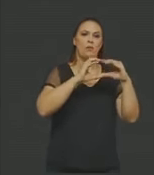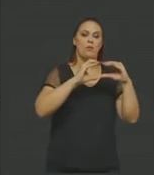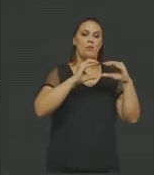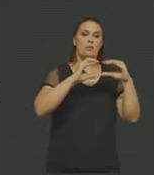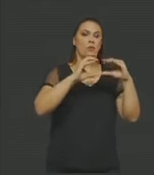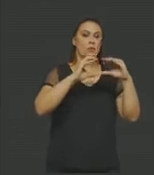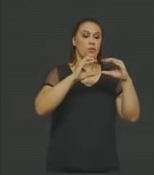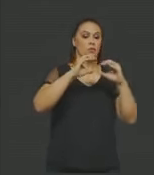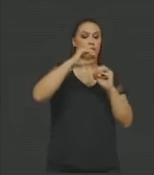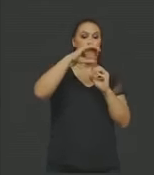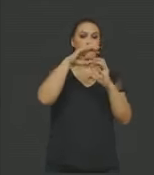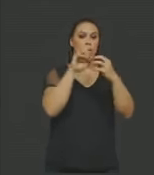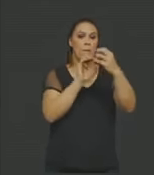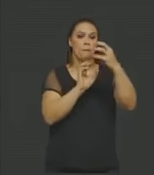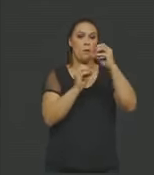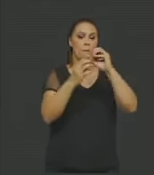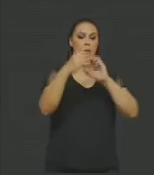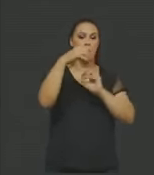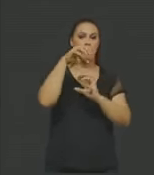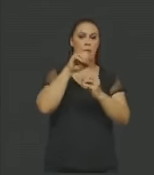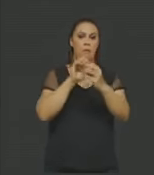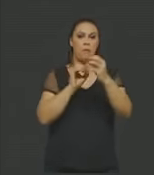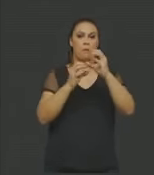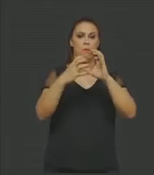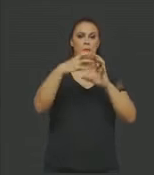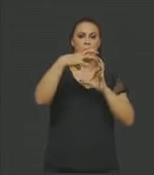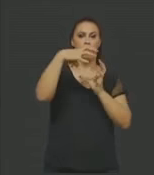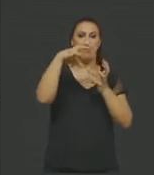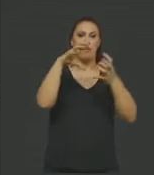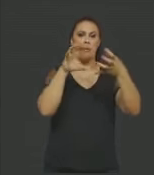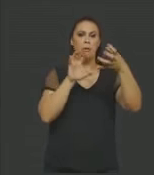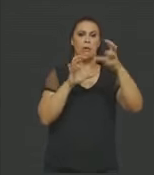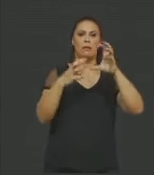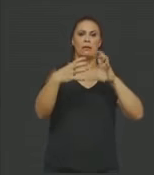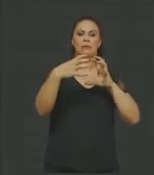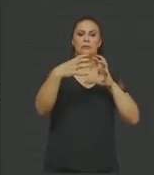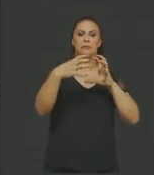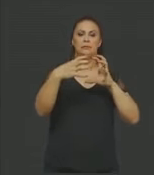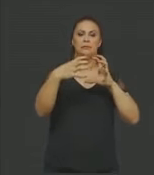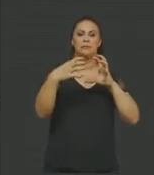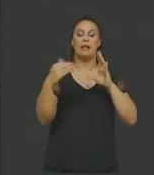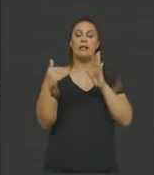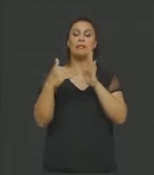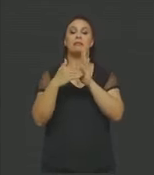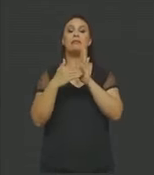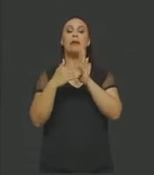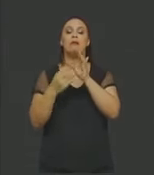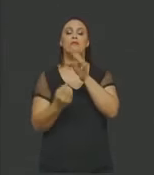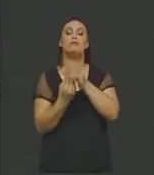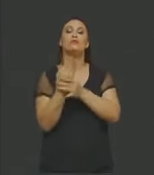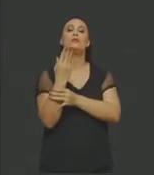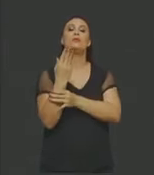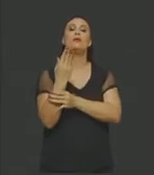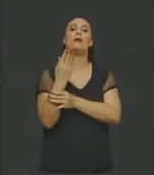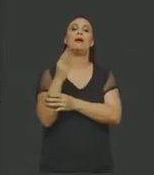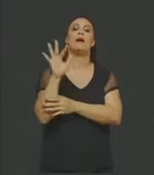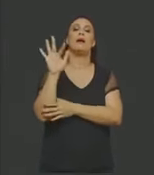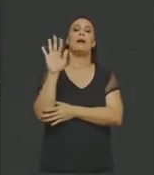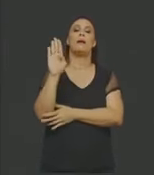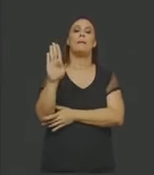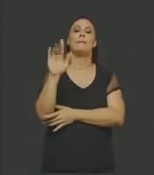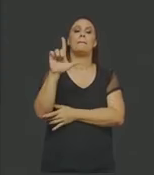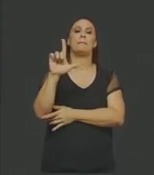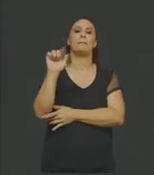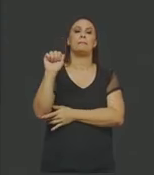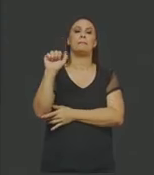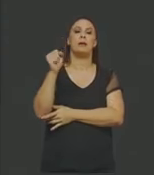de blástula. Nós vamos ver aqui para frente, tá? Feito isso, que até aqui, mais ou menos